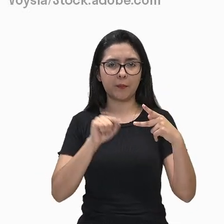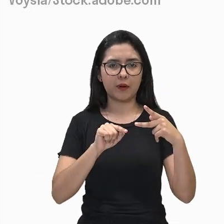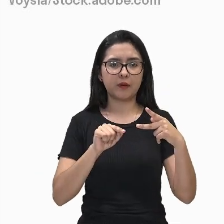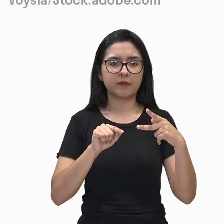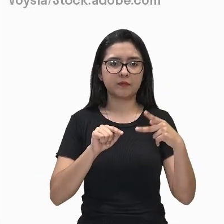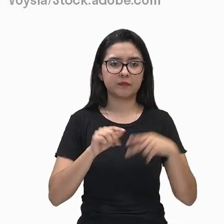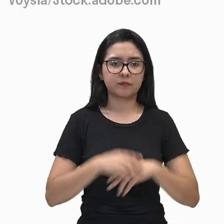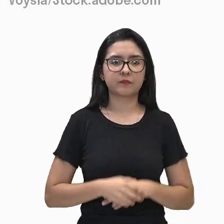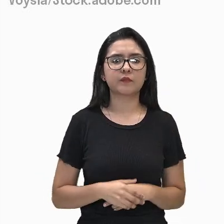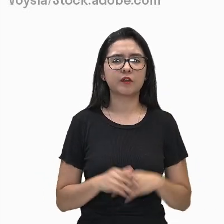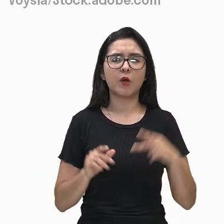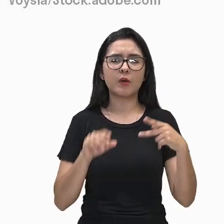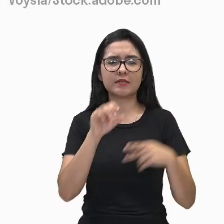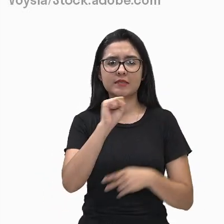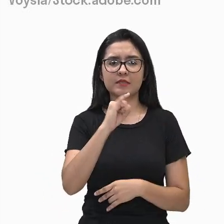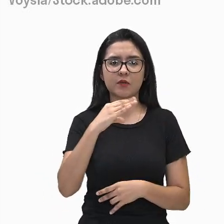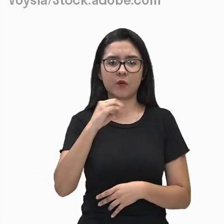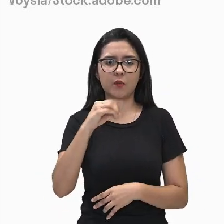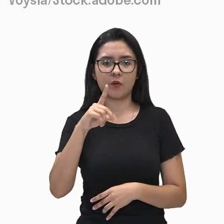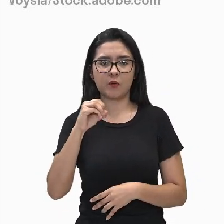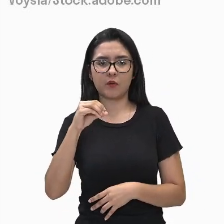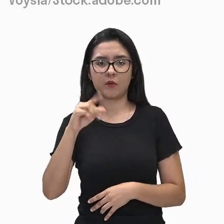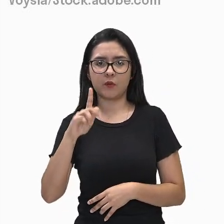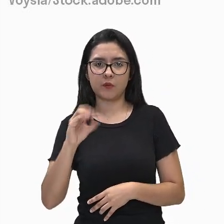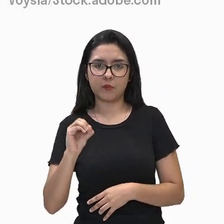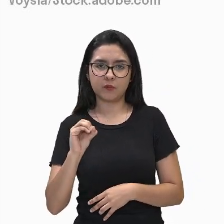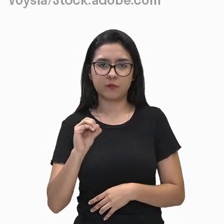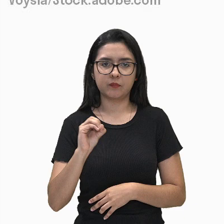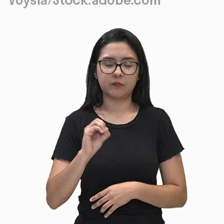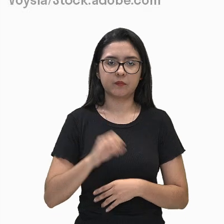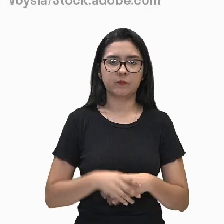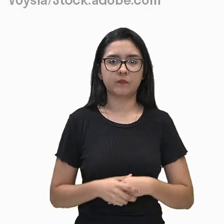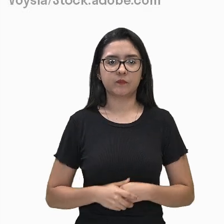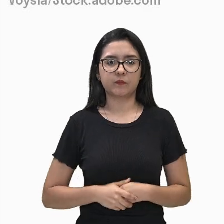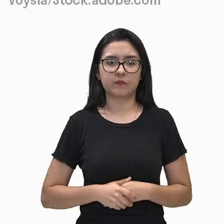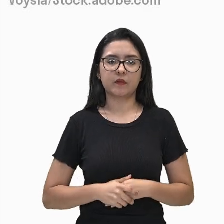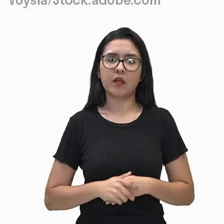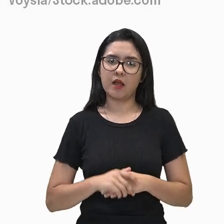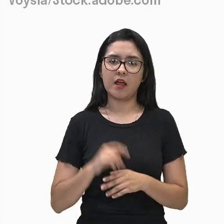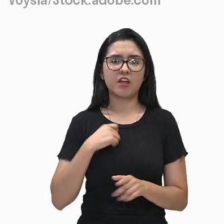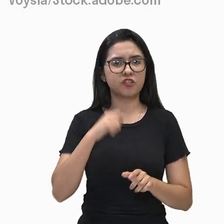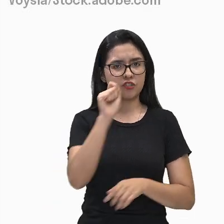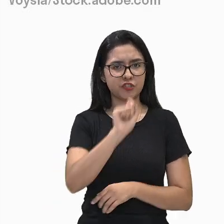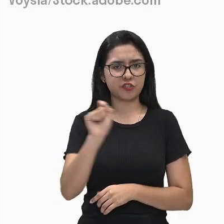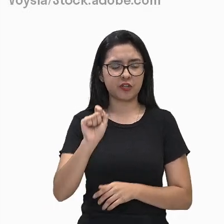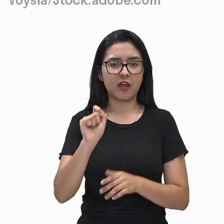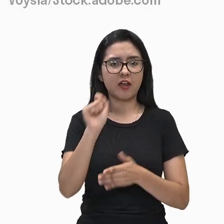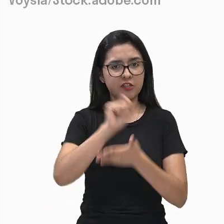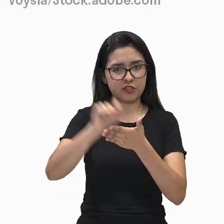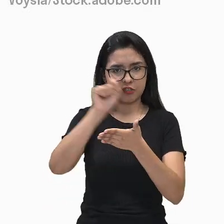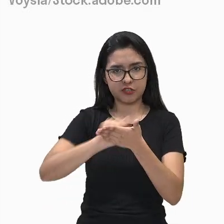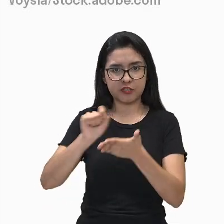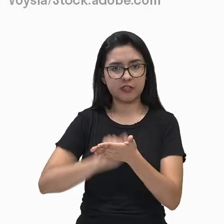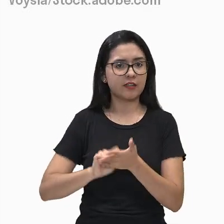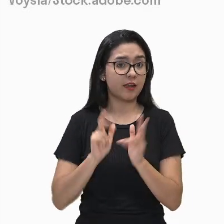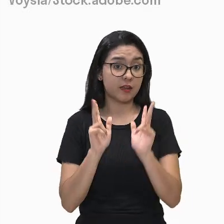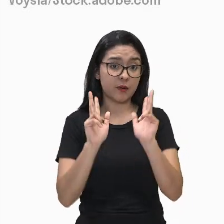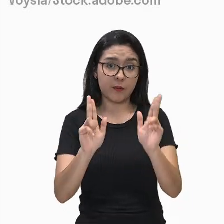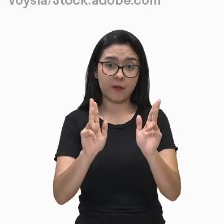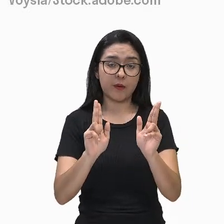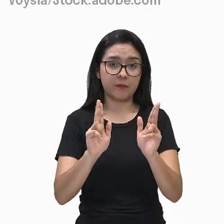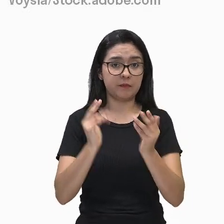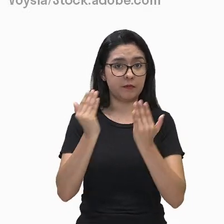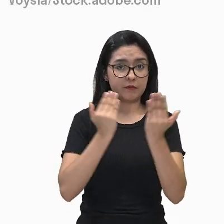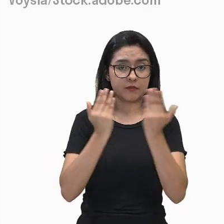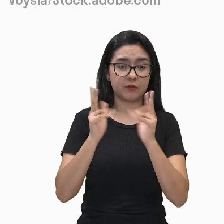falar psicólogo, psicóloga. Se escreve da mesma forma, é a mesma profissão, mas aí